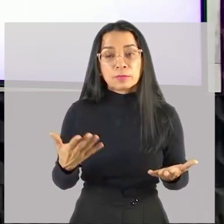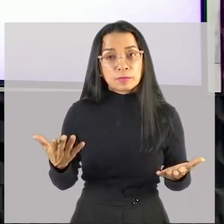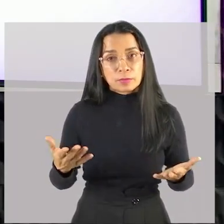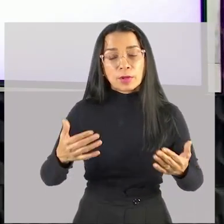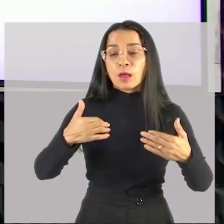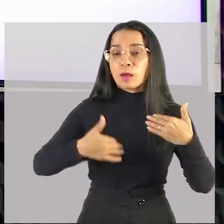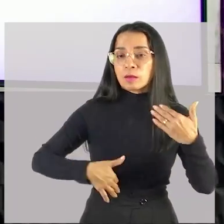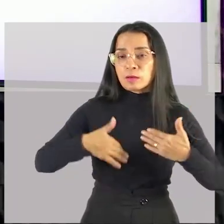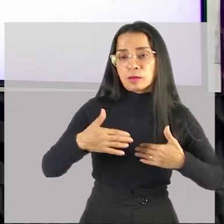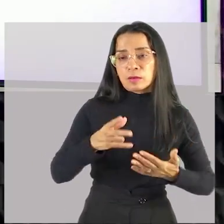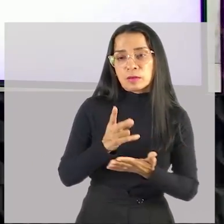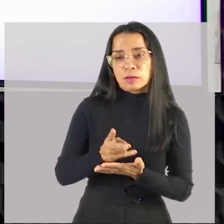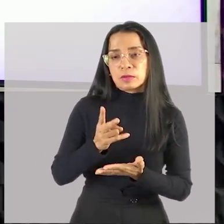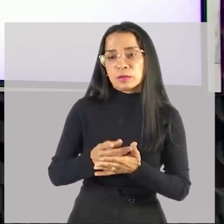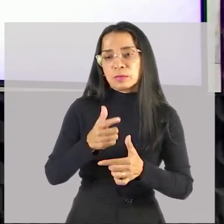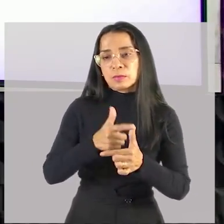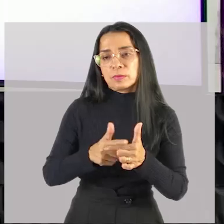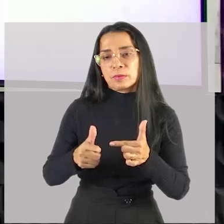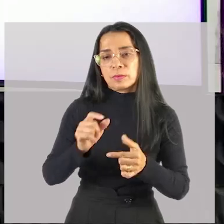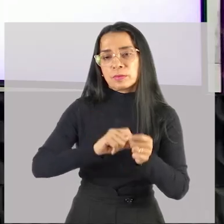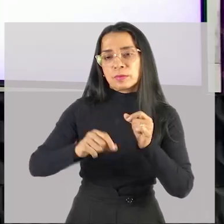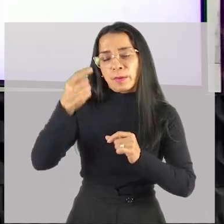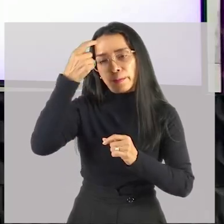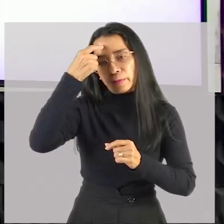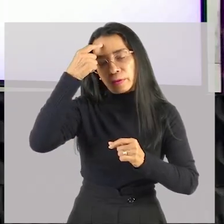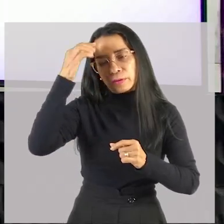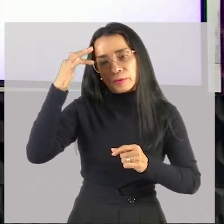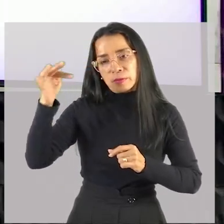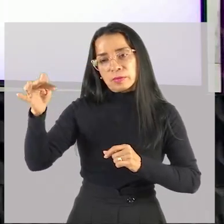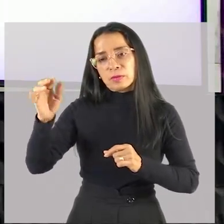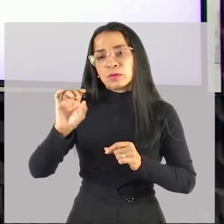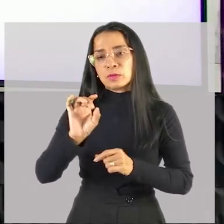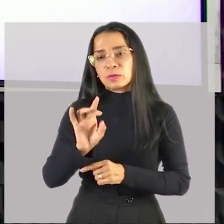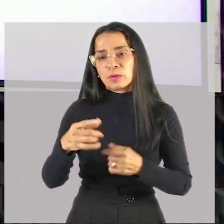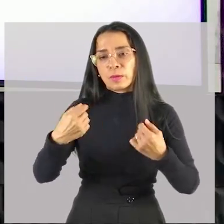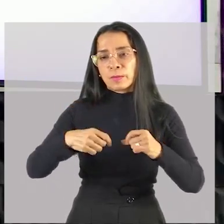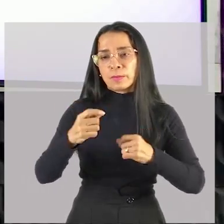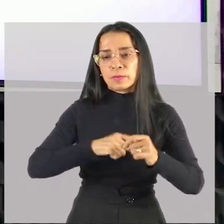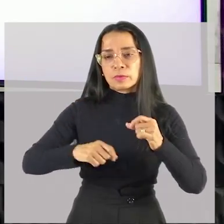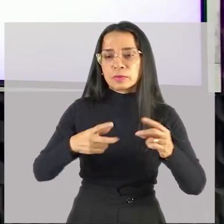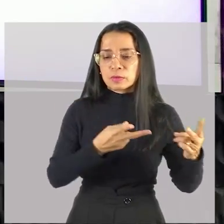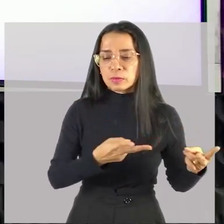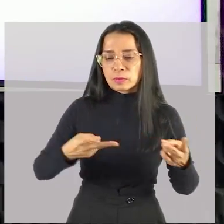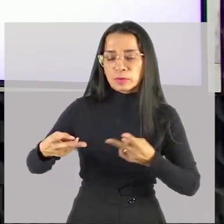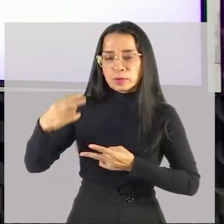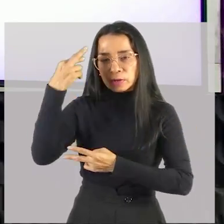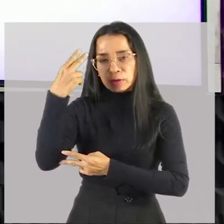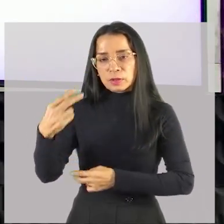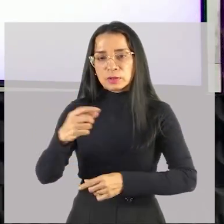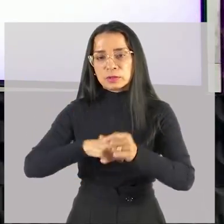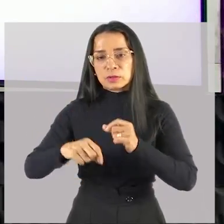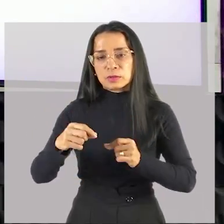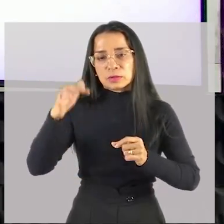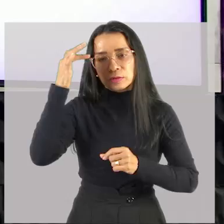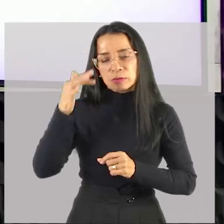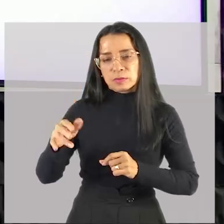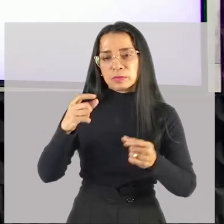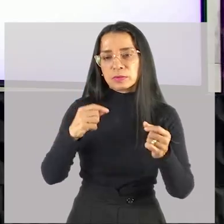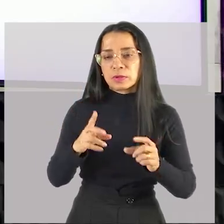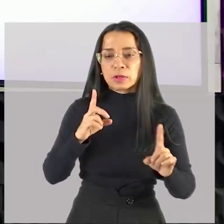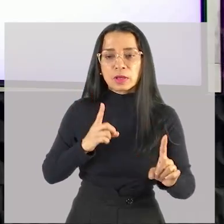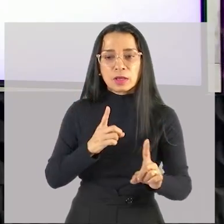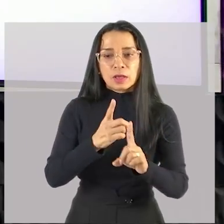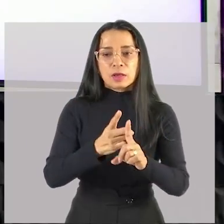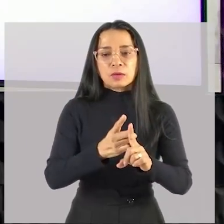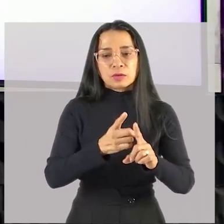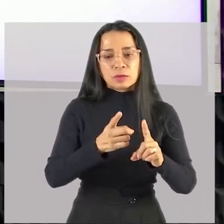pensamento filosófico. Basta uma visita à história da filosofia para encontrar, em cada época, reflexões interessantes